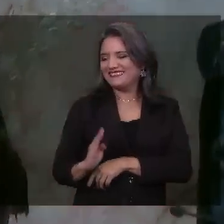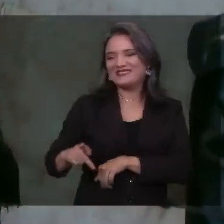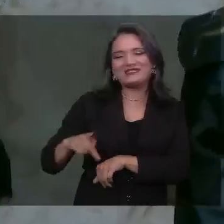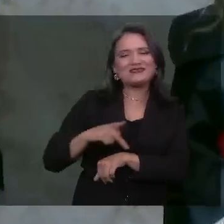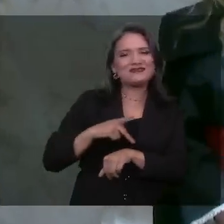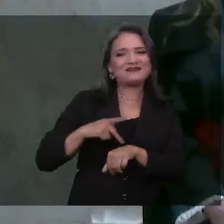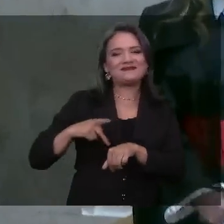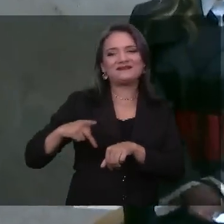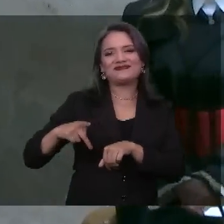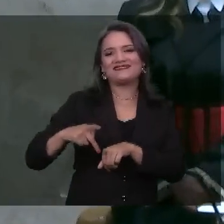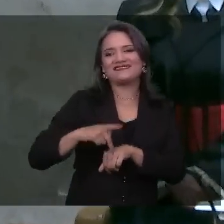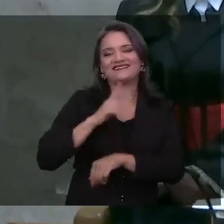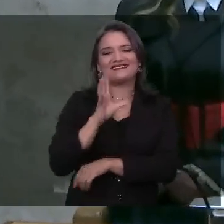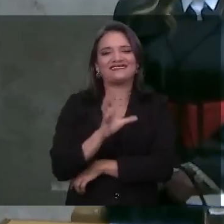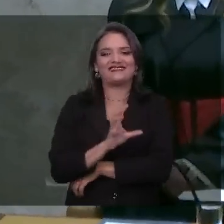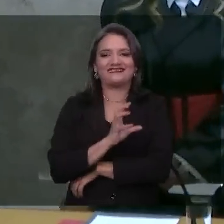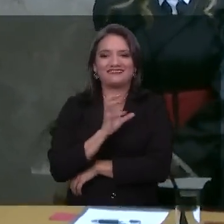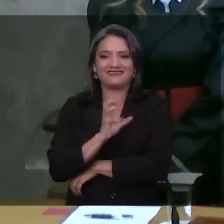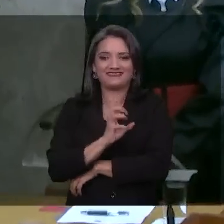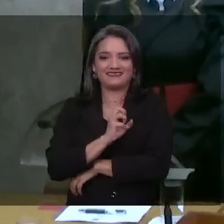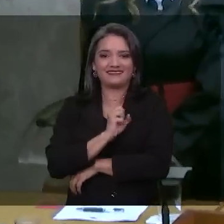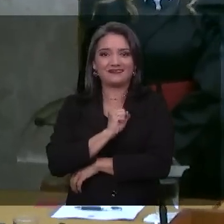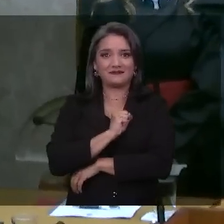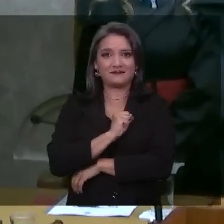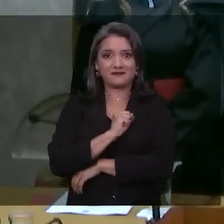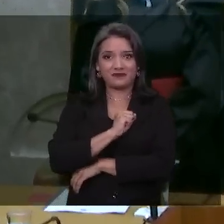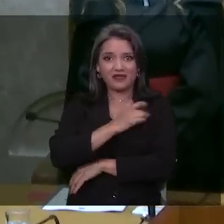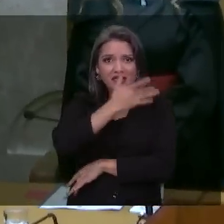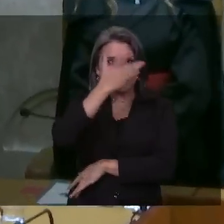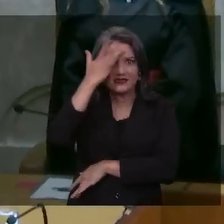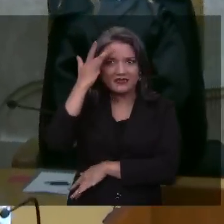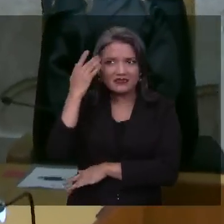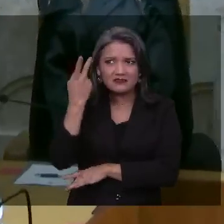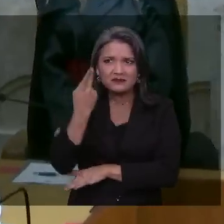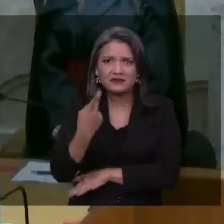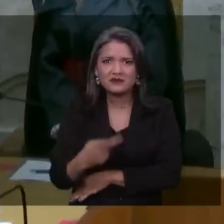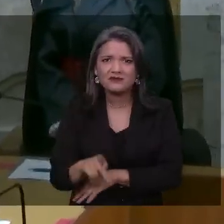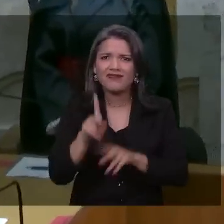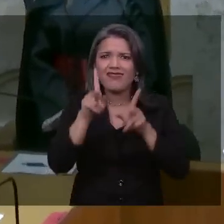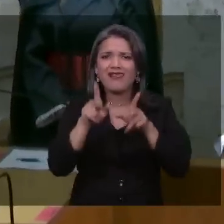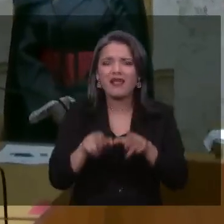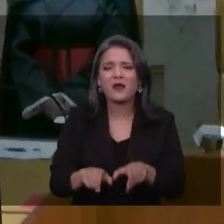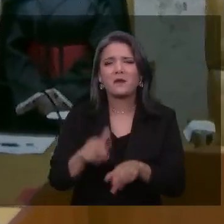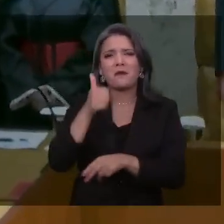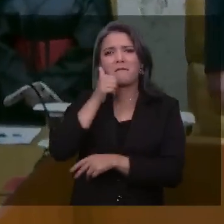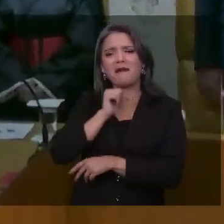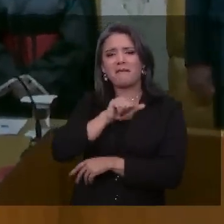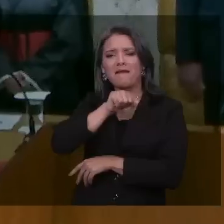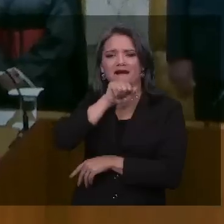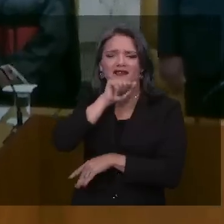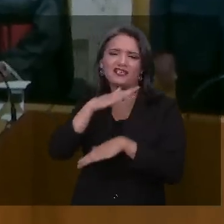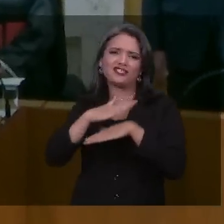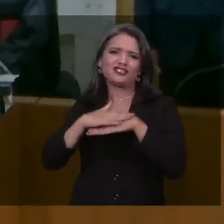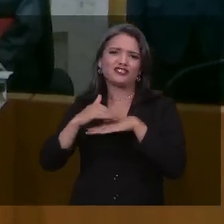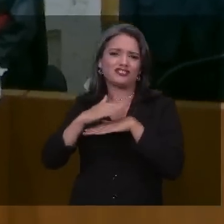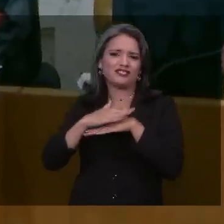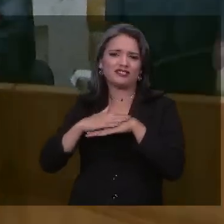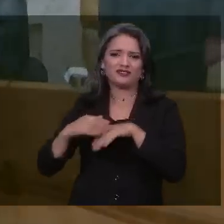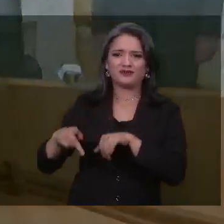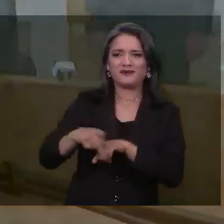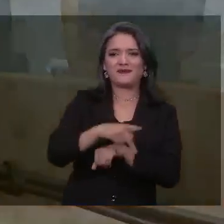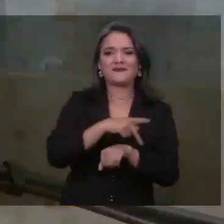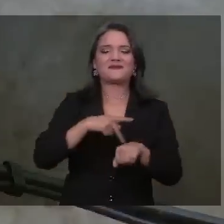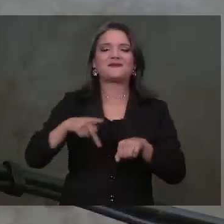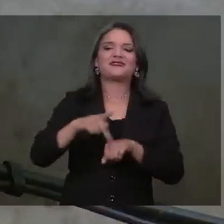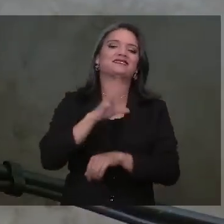Brasil, ó pátria amada. Dos filhos deste solo és mãe